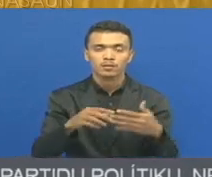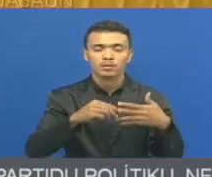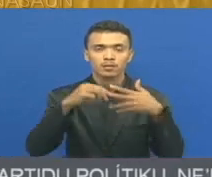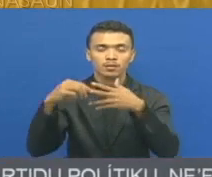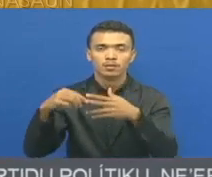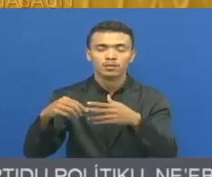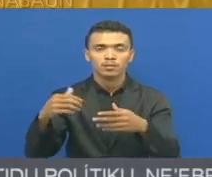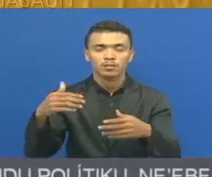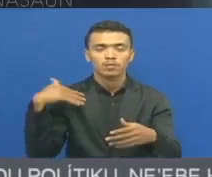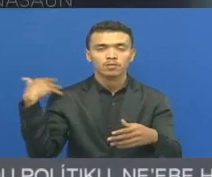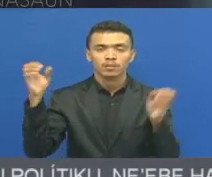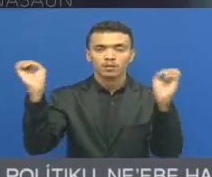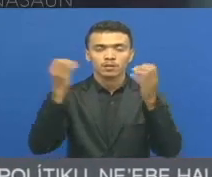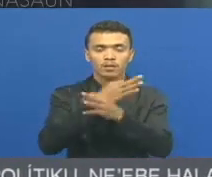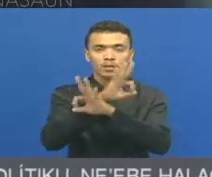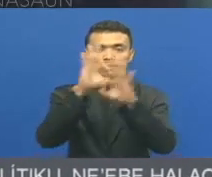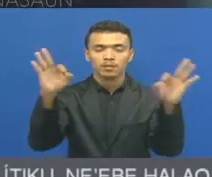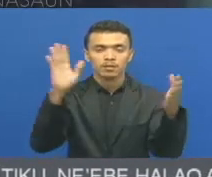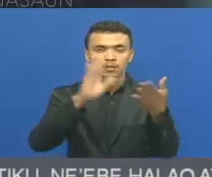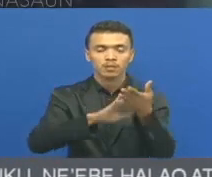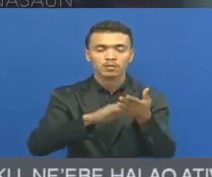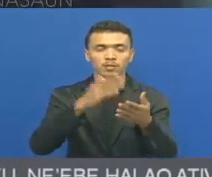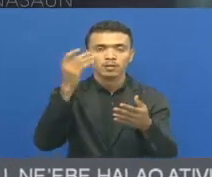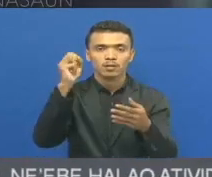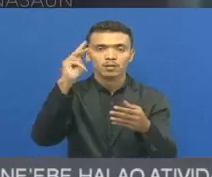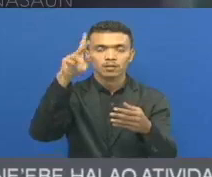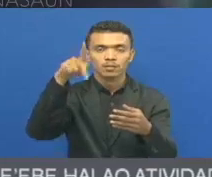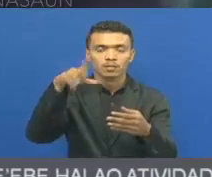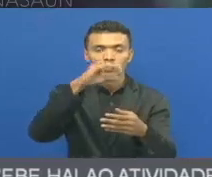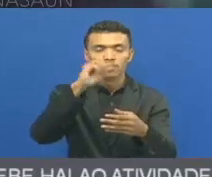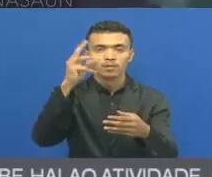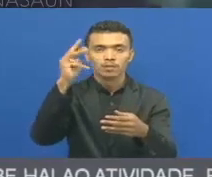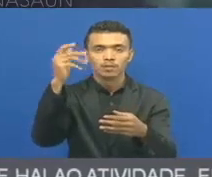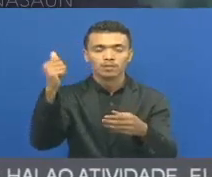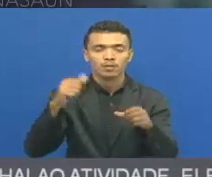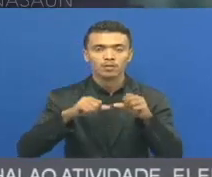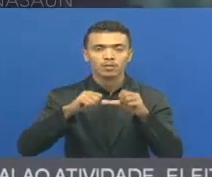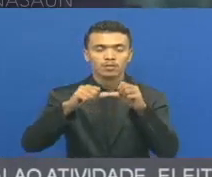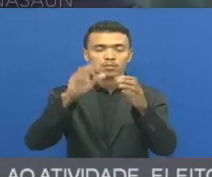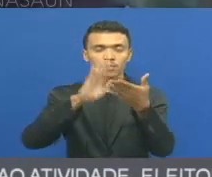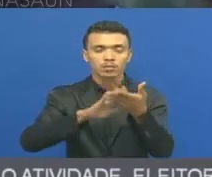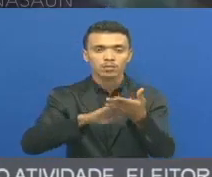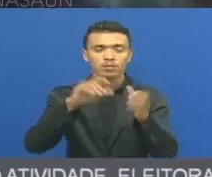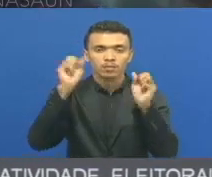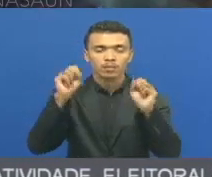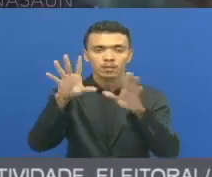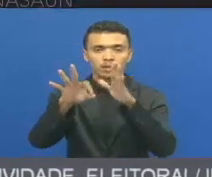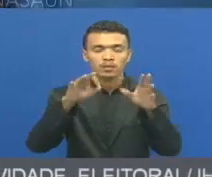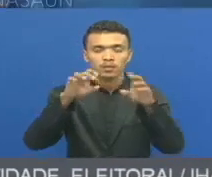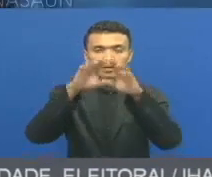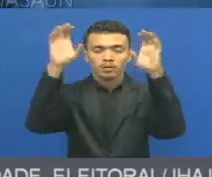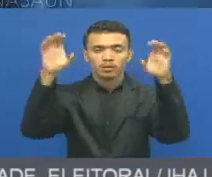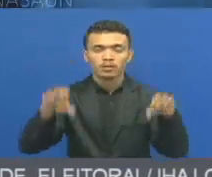hirak nebela remata sirene estudo e a nível primária, no pré-secundária, bele continua estudo onde retan diploma. Nia acrescenta,